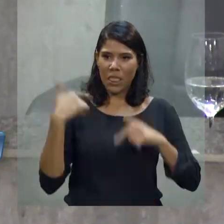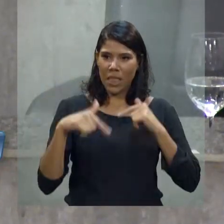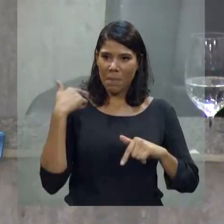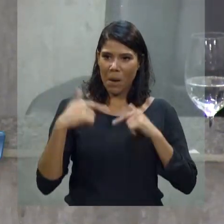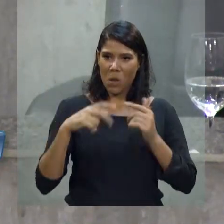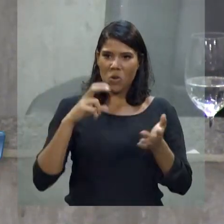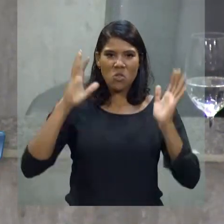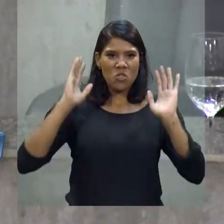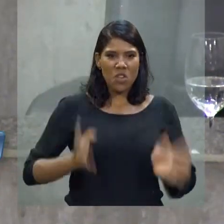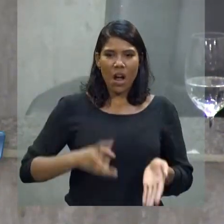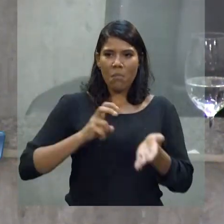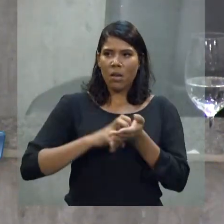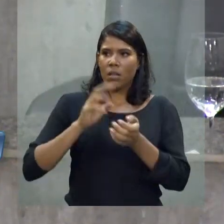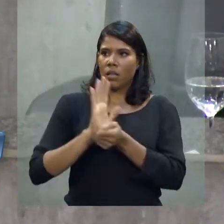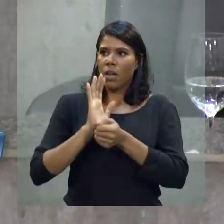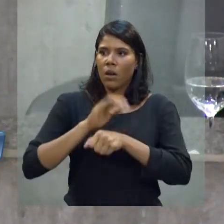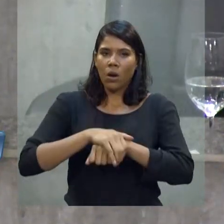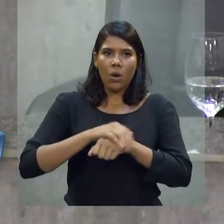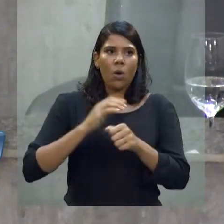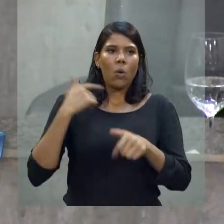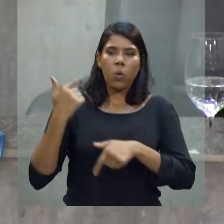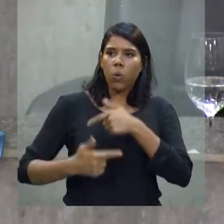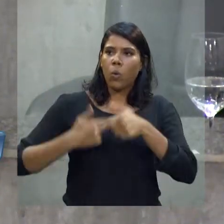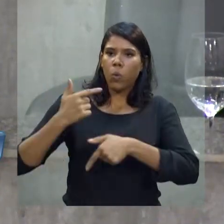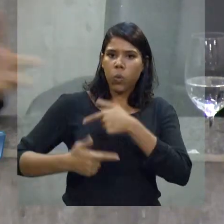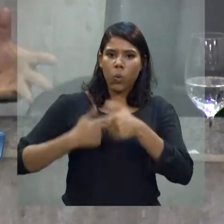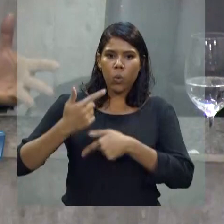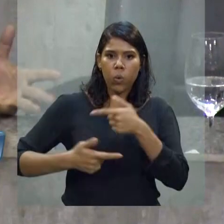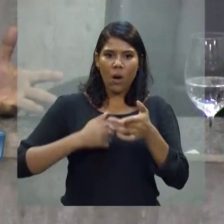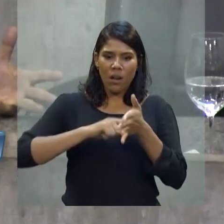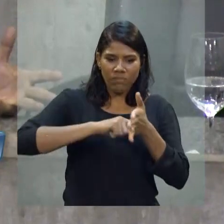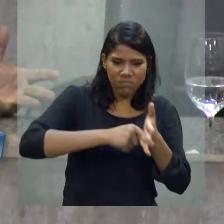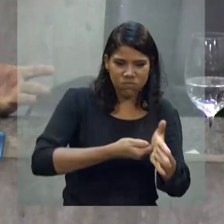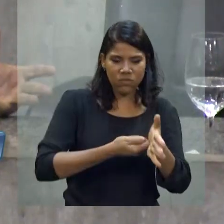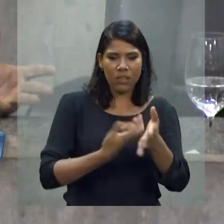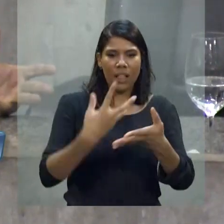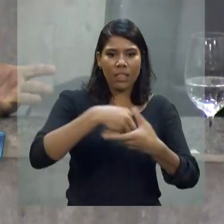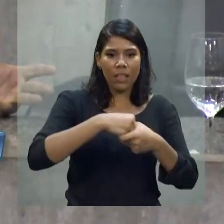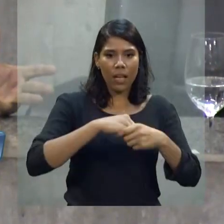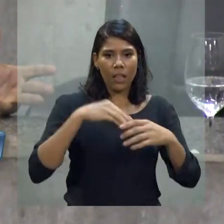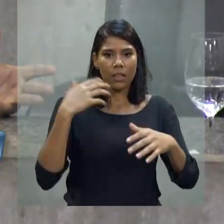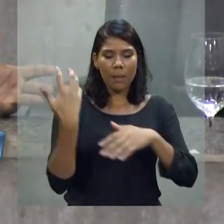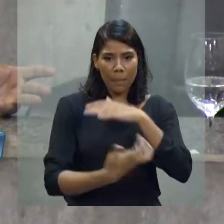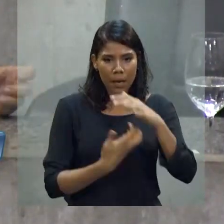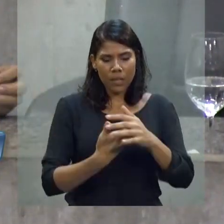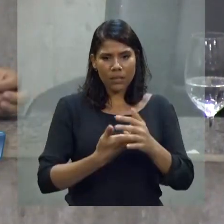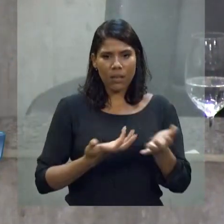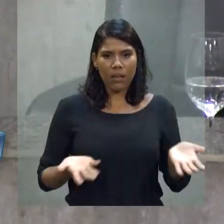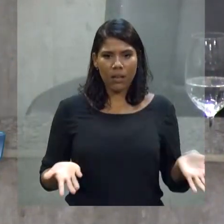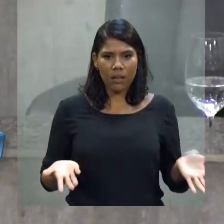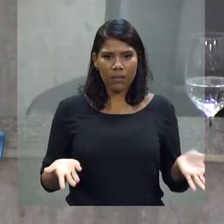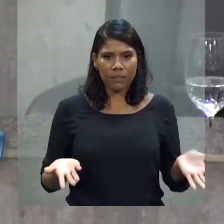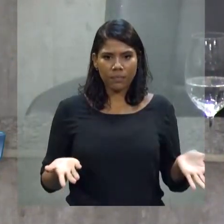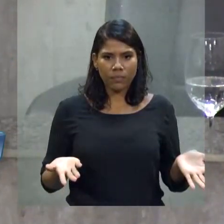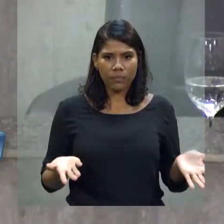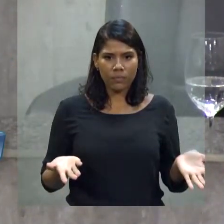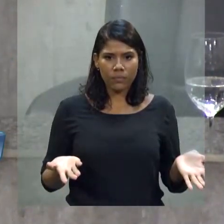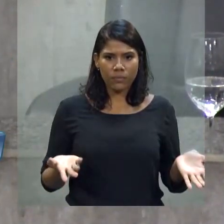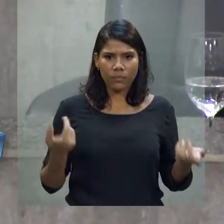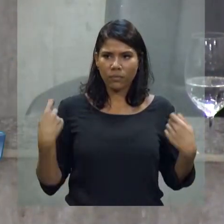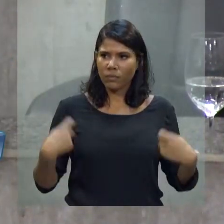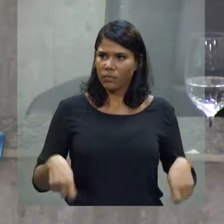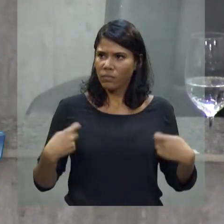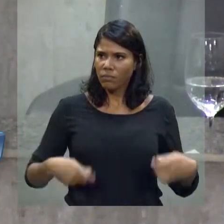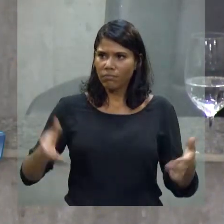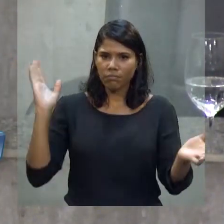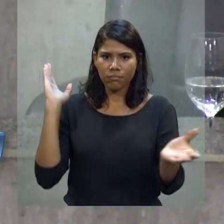obrigação do trabalho dele, com um sistema militarizado, o que é que se chama isso? Precisar entrar na justiça